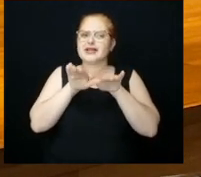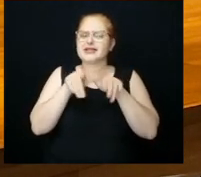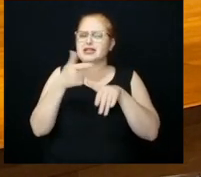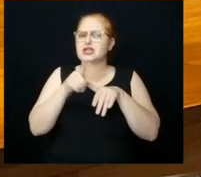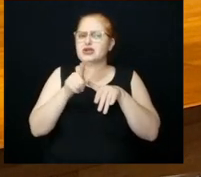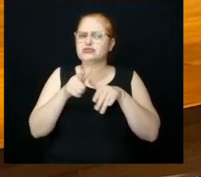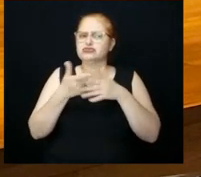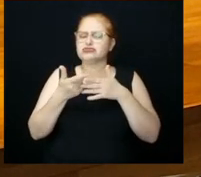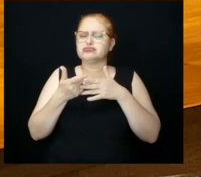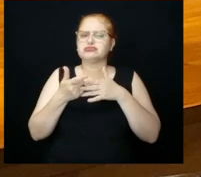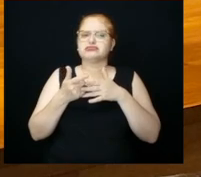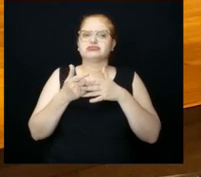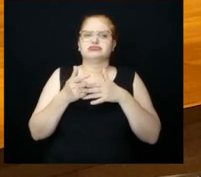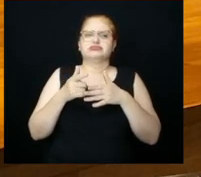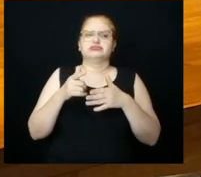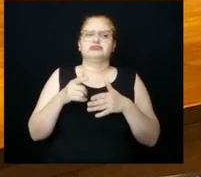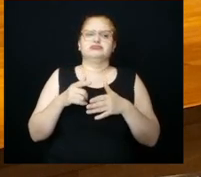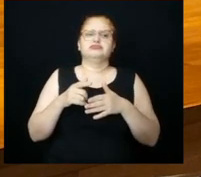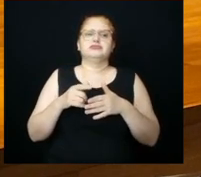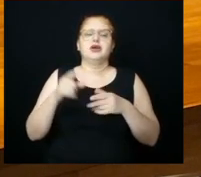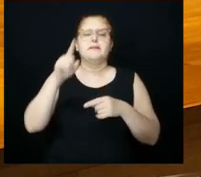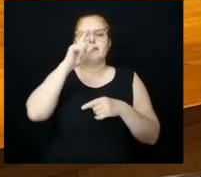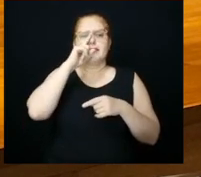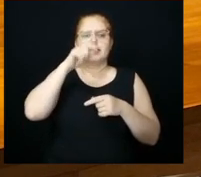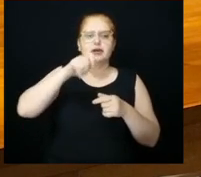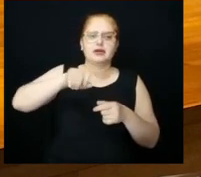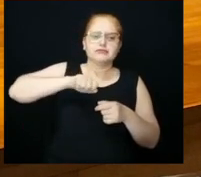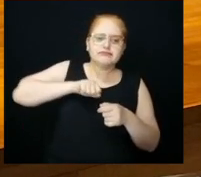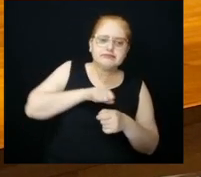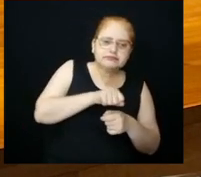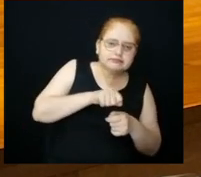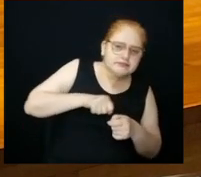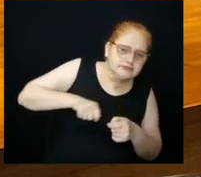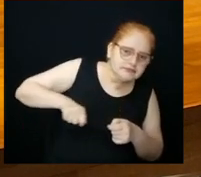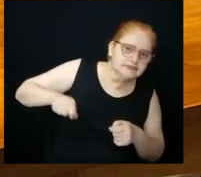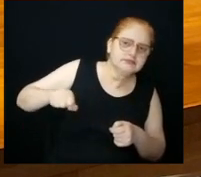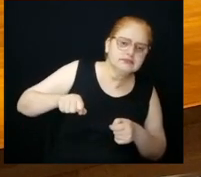do carro, deu a volta, abriu minha porta. Disse alguma coisa que